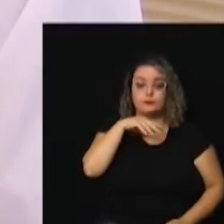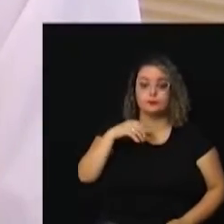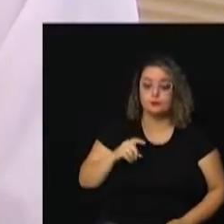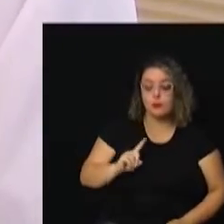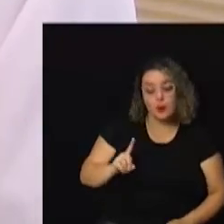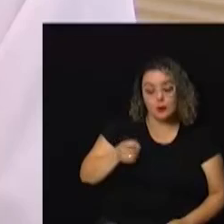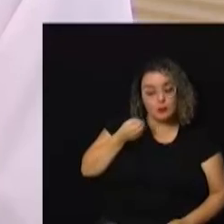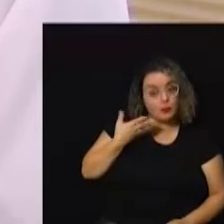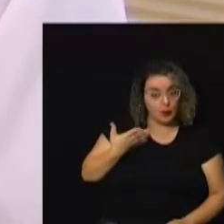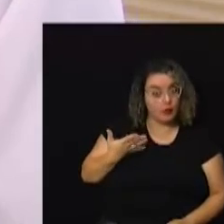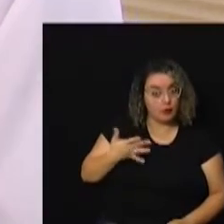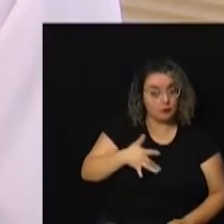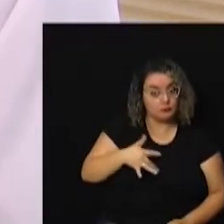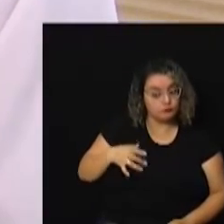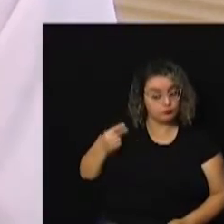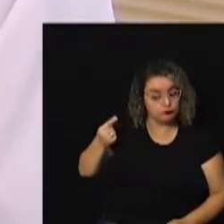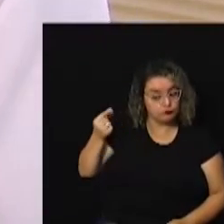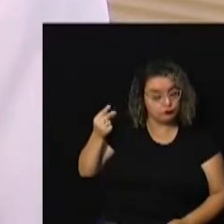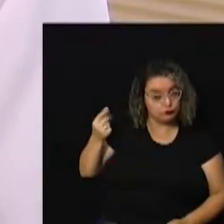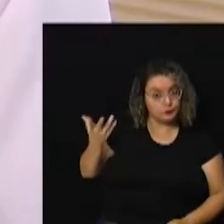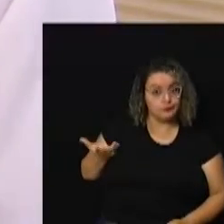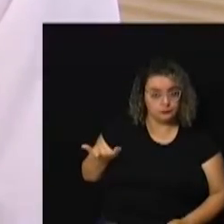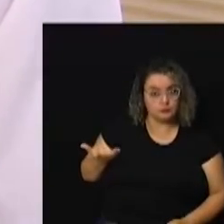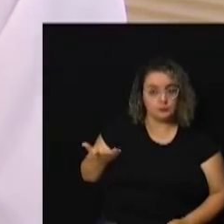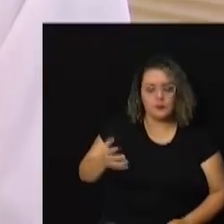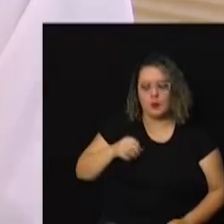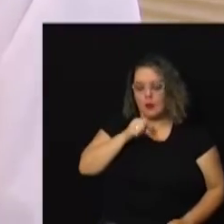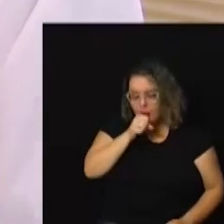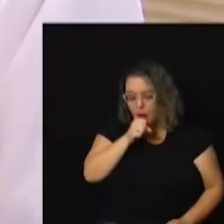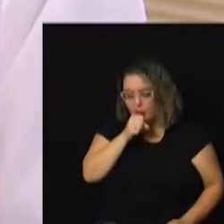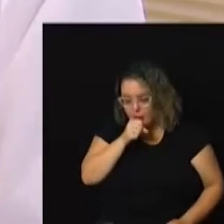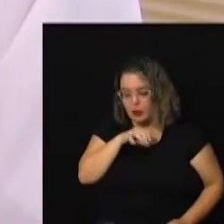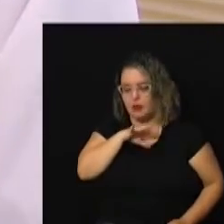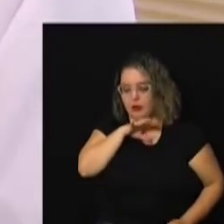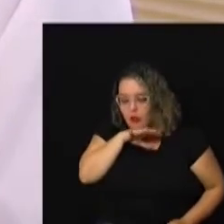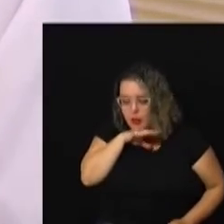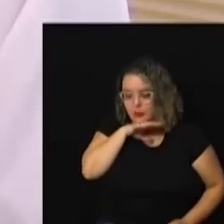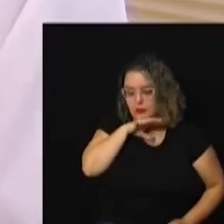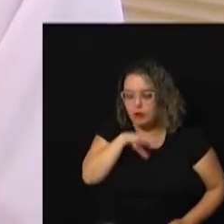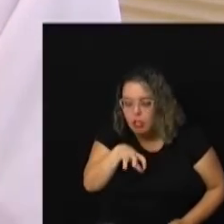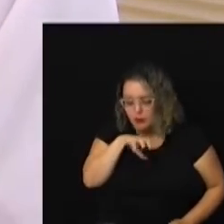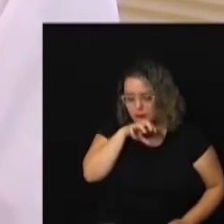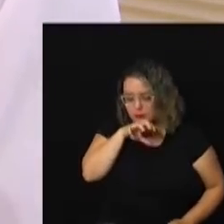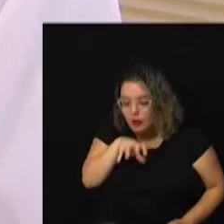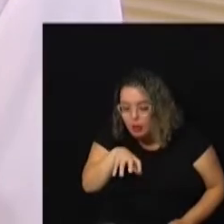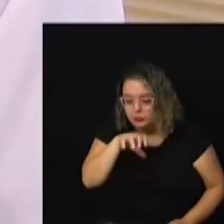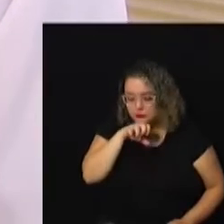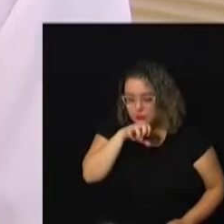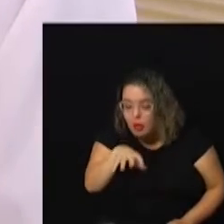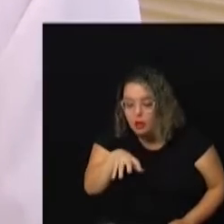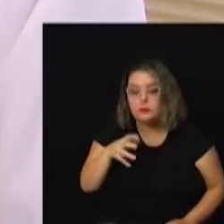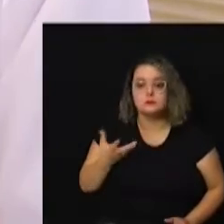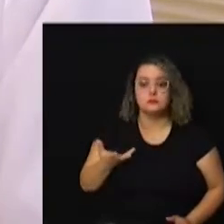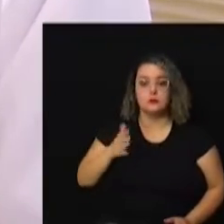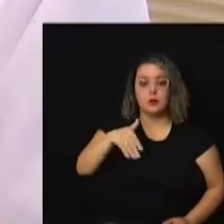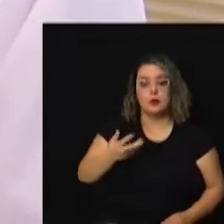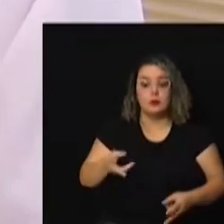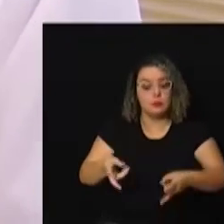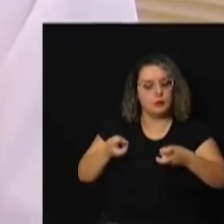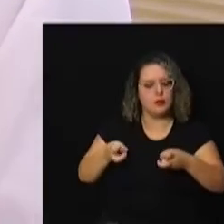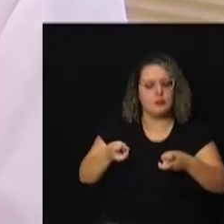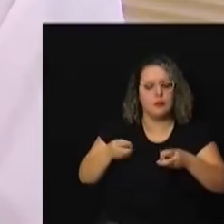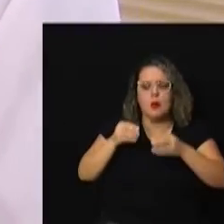em casos mais graves, cirurgia é indicada. A cirurgia em casos de pacientes que precisam mesmo da